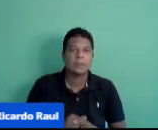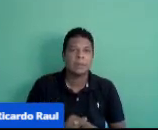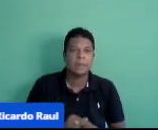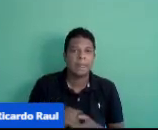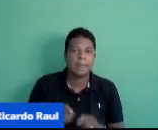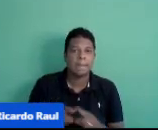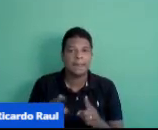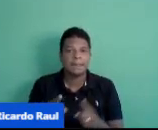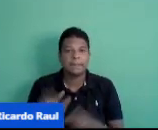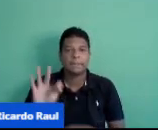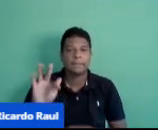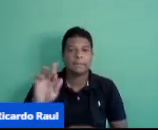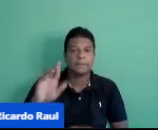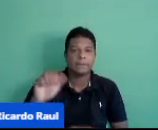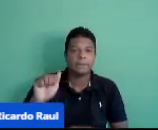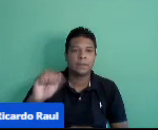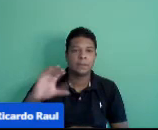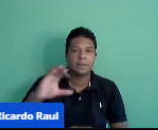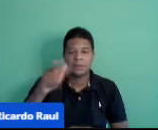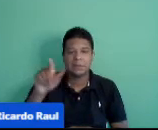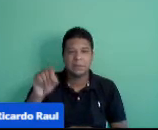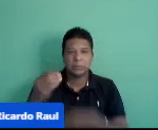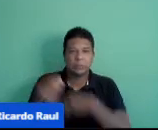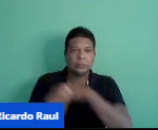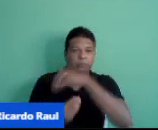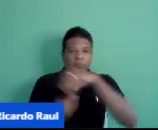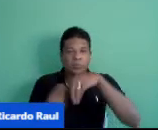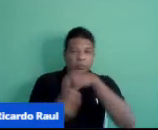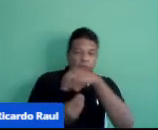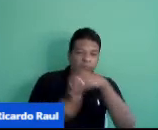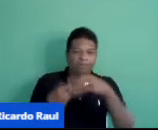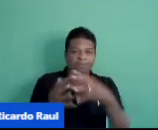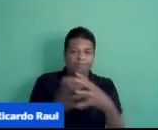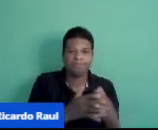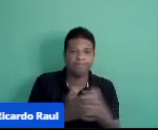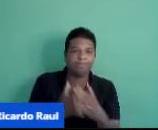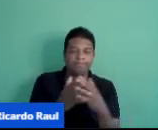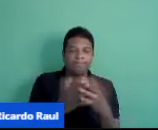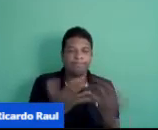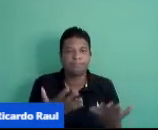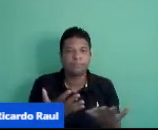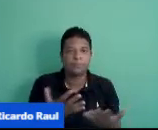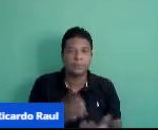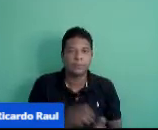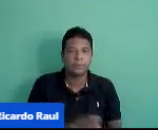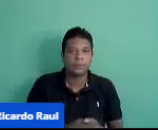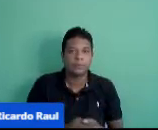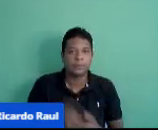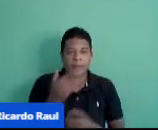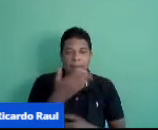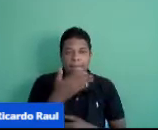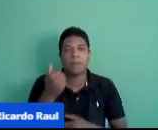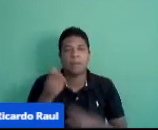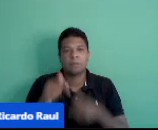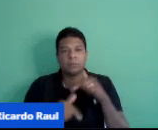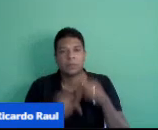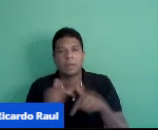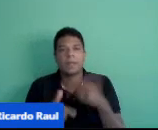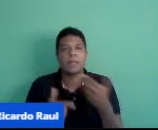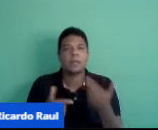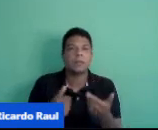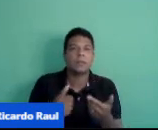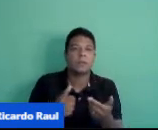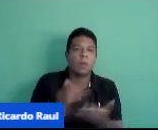da fração ali, misturou muita coisa. Então, assim, eu acredito que poderiam ser melhor trabalhados, né? Alguns